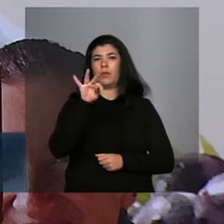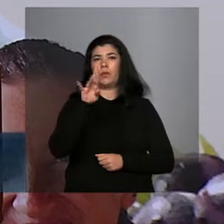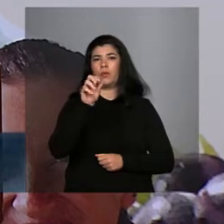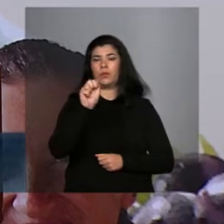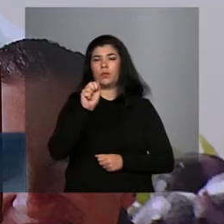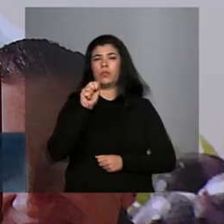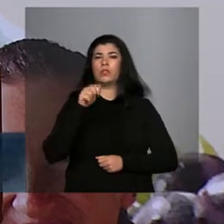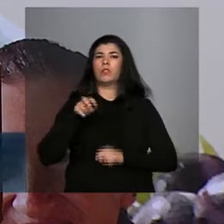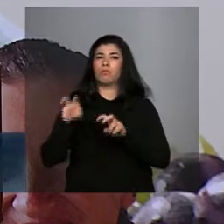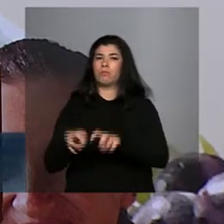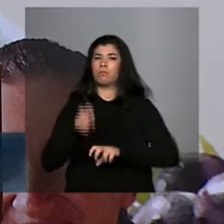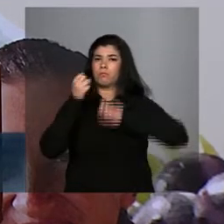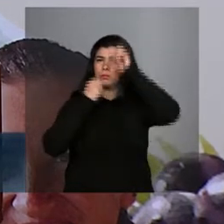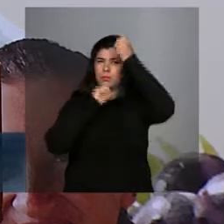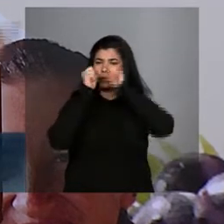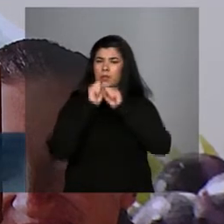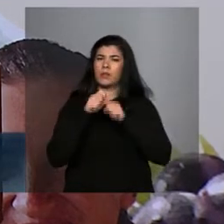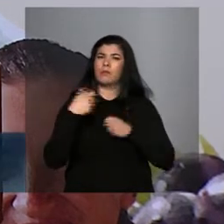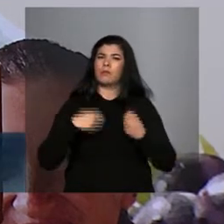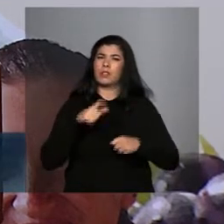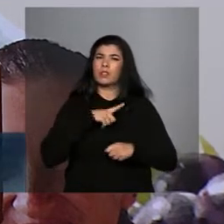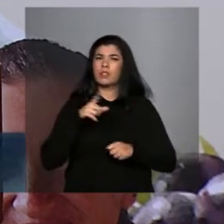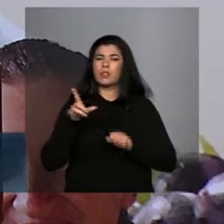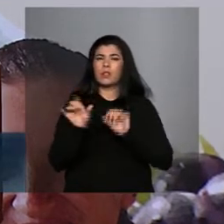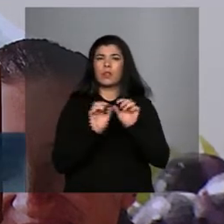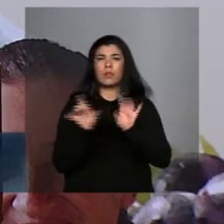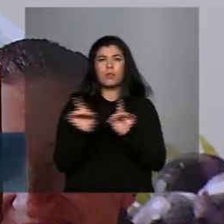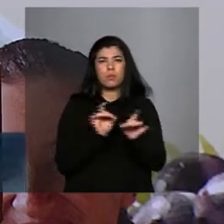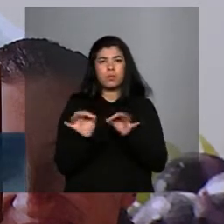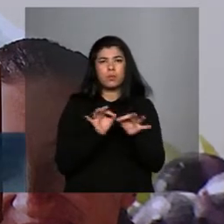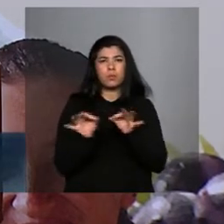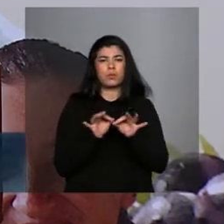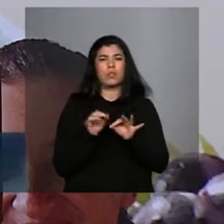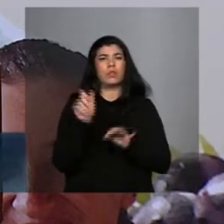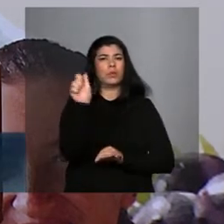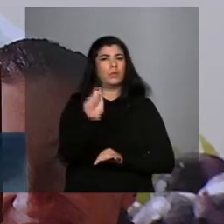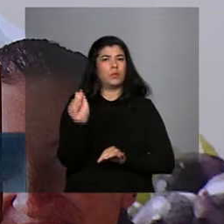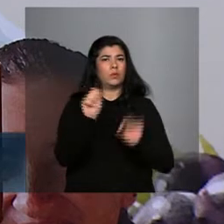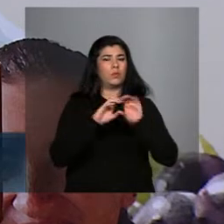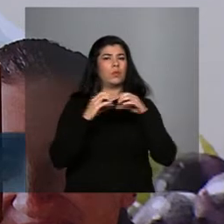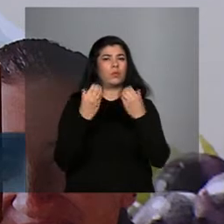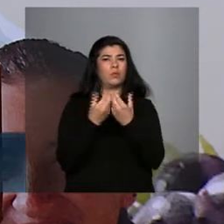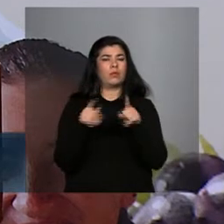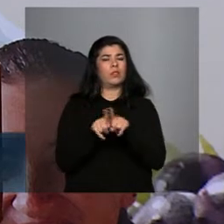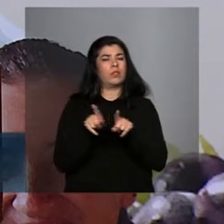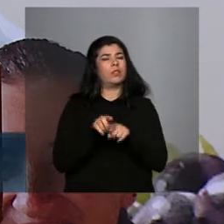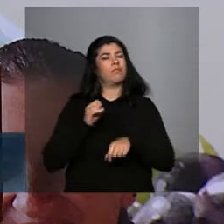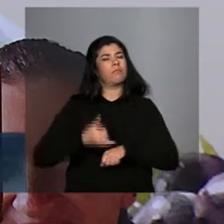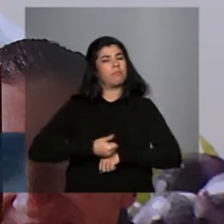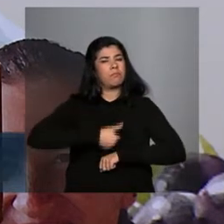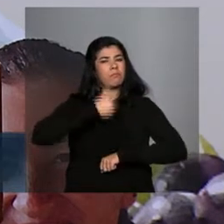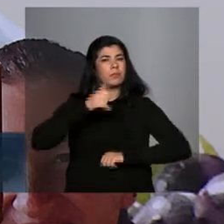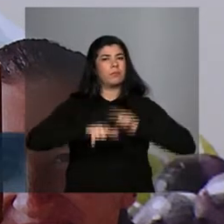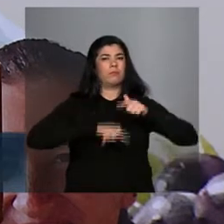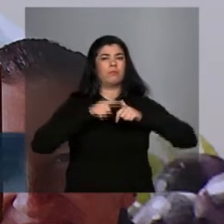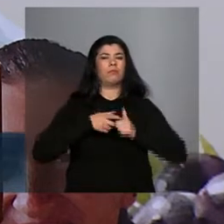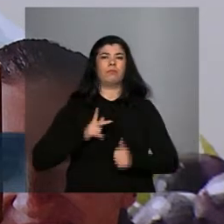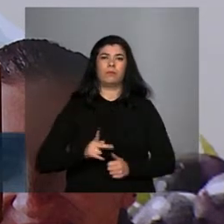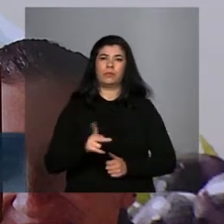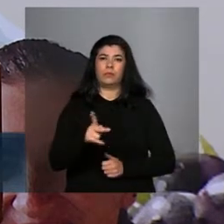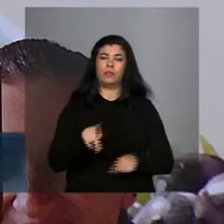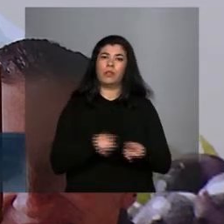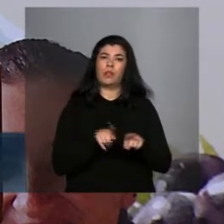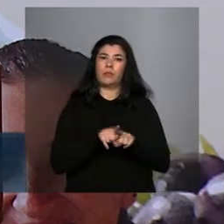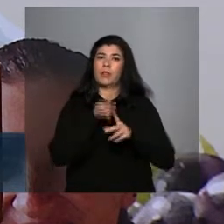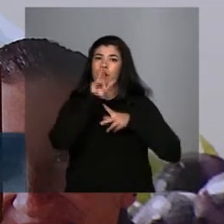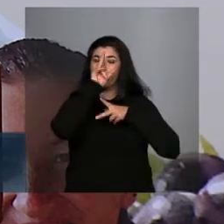mais cooperativada a agroindústria, mais forte, mais eficiente ela poderá ser. E mais